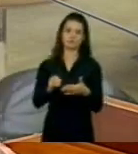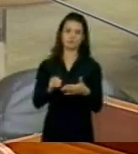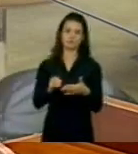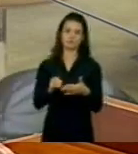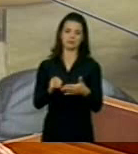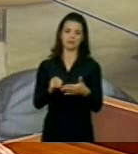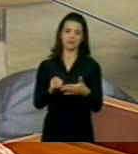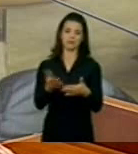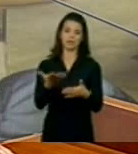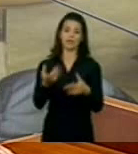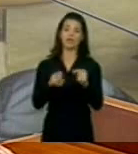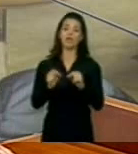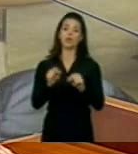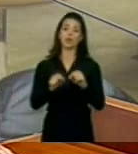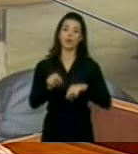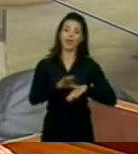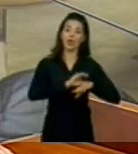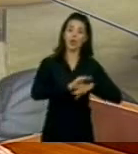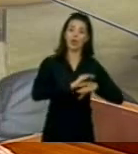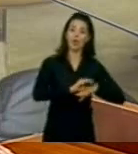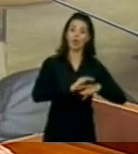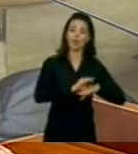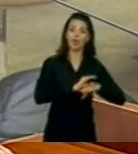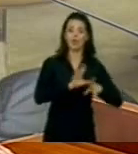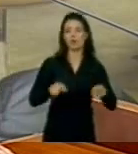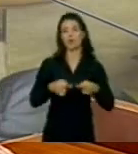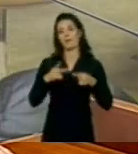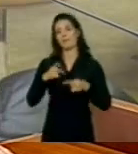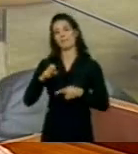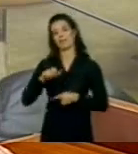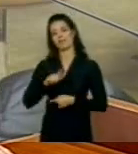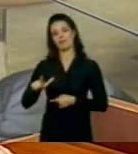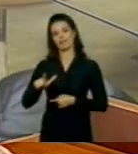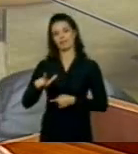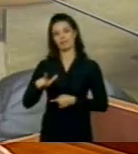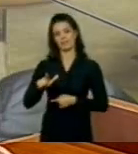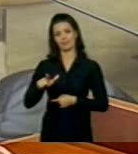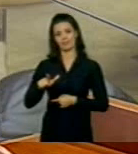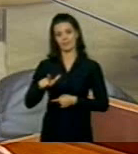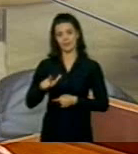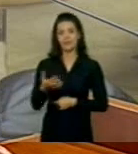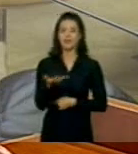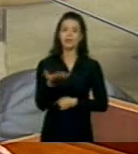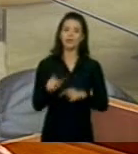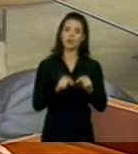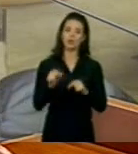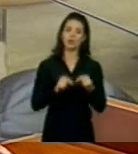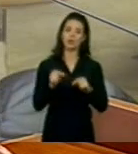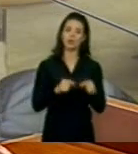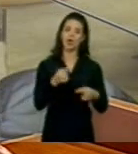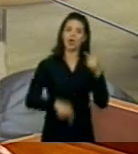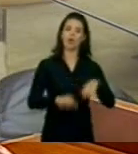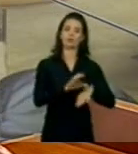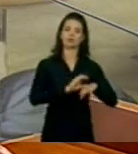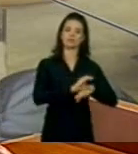ler a Constituição a partir da lógica do Código de Processo Penal e não o contrário, que pretende desafirmar